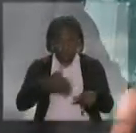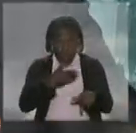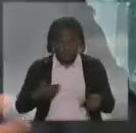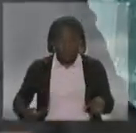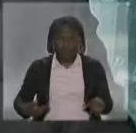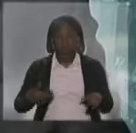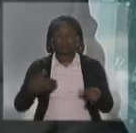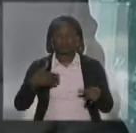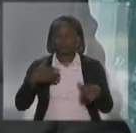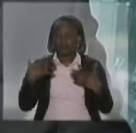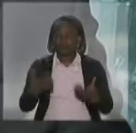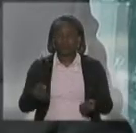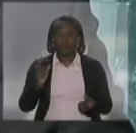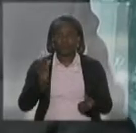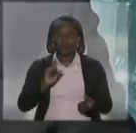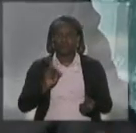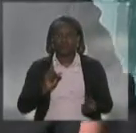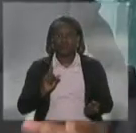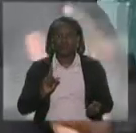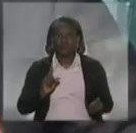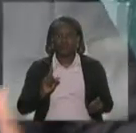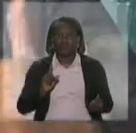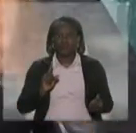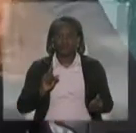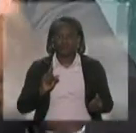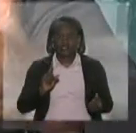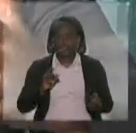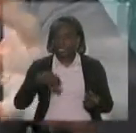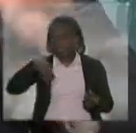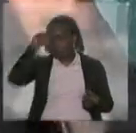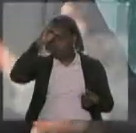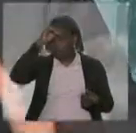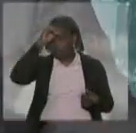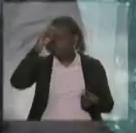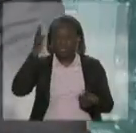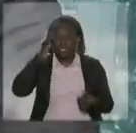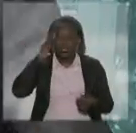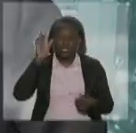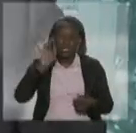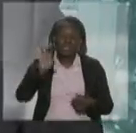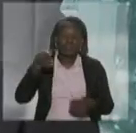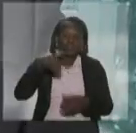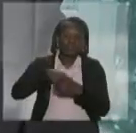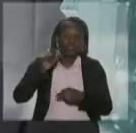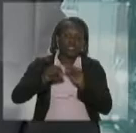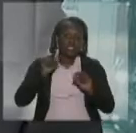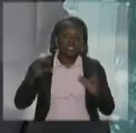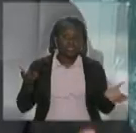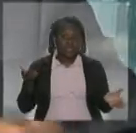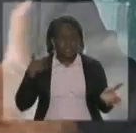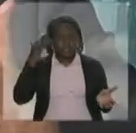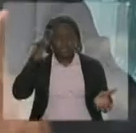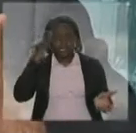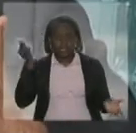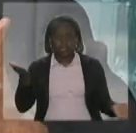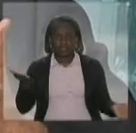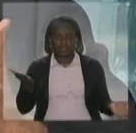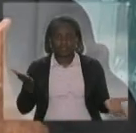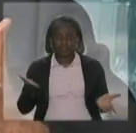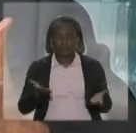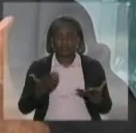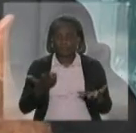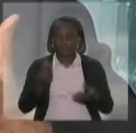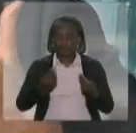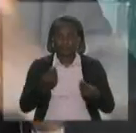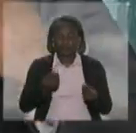não aceitam mais é desconhecer o voto de cada parlamentar e aí como fica